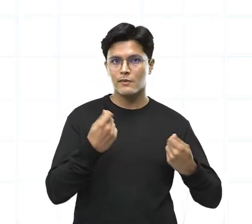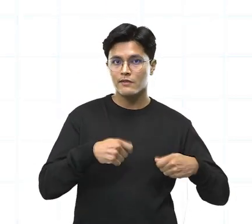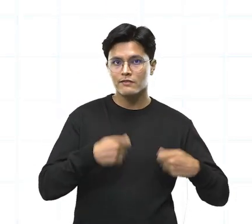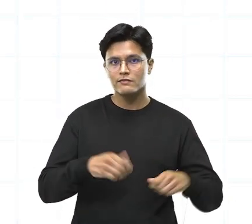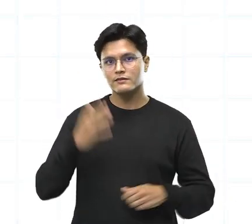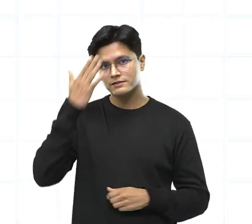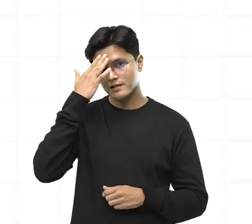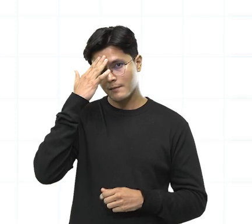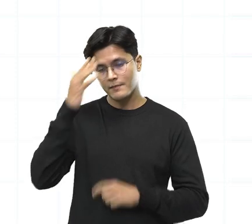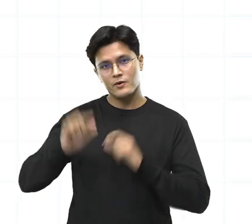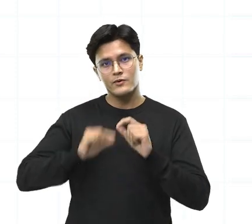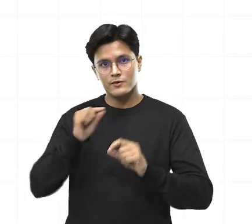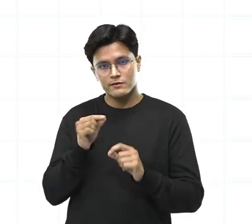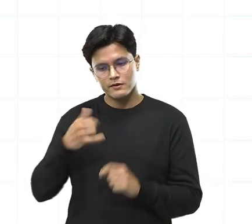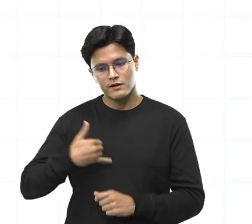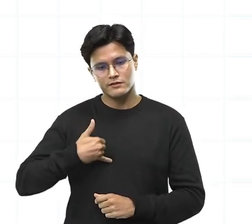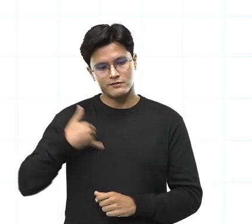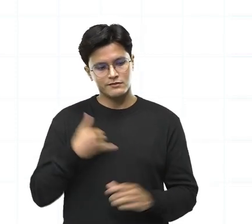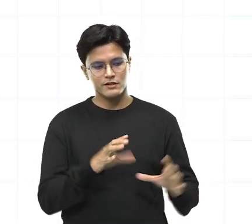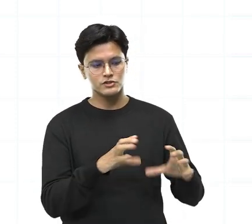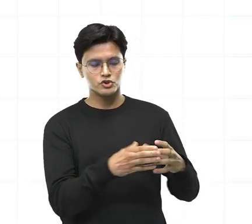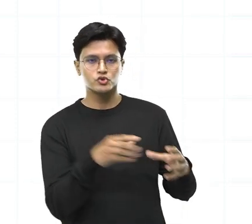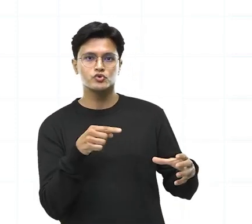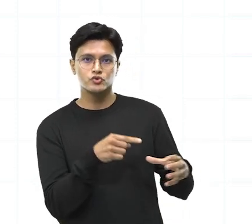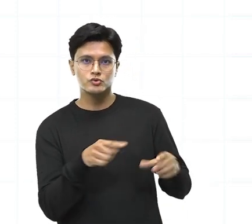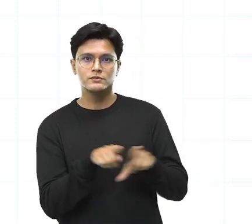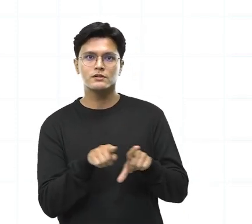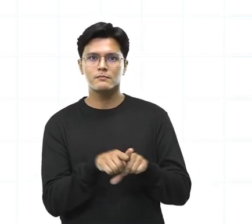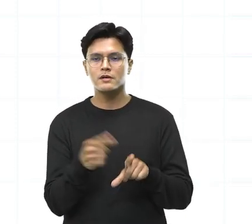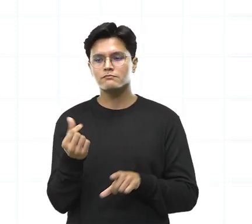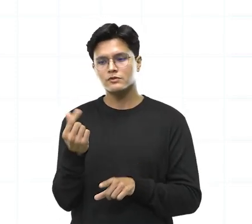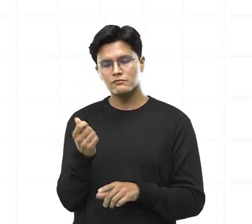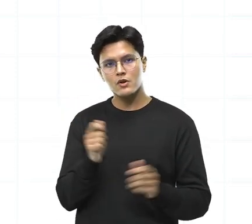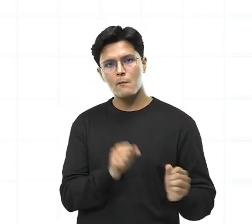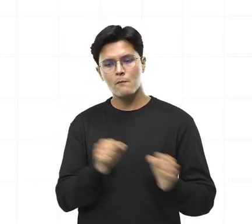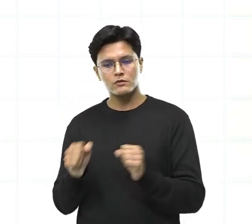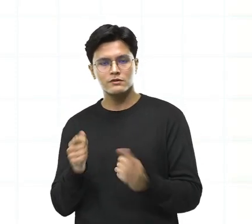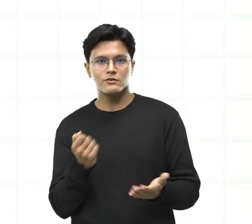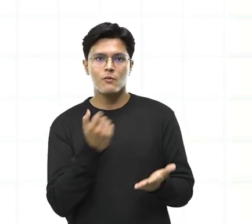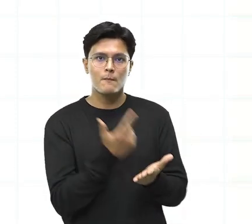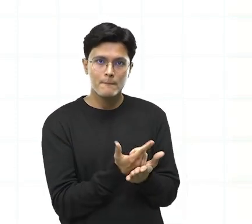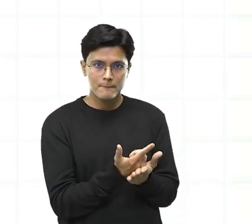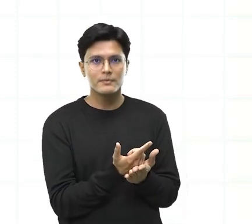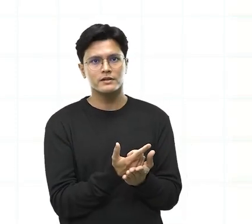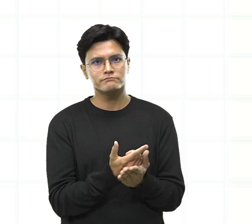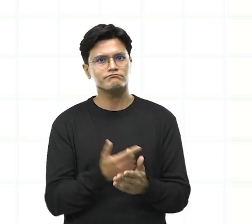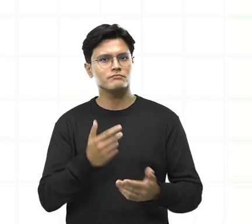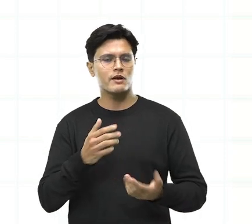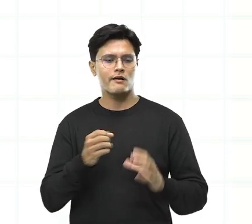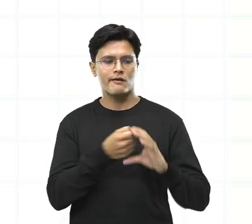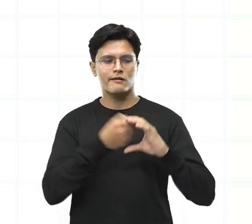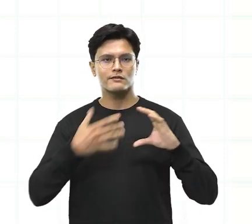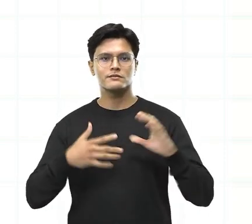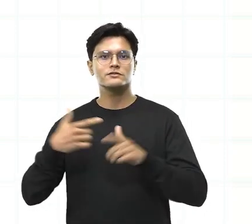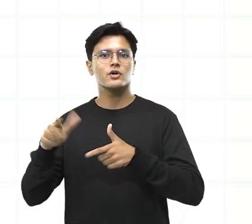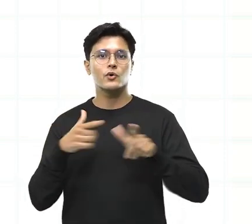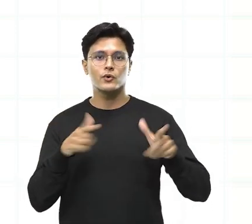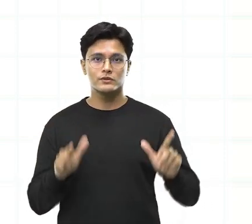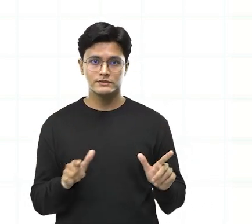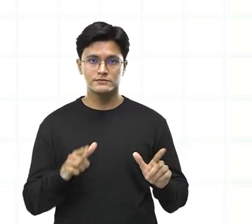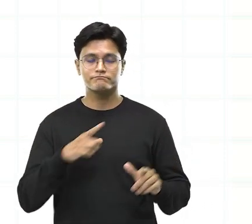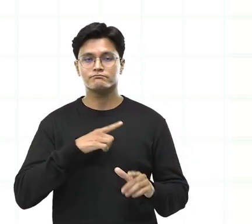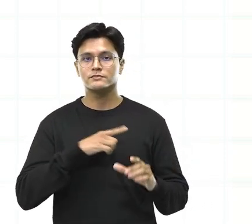poder aquisitivo, entre outros aspectos. Então vejam que nós temos primeiro a persuasão